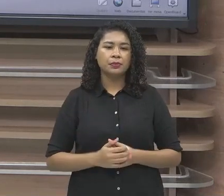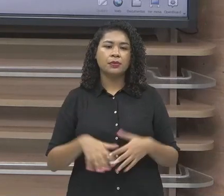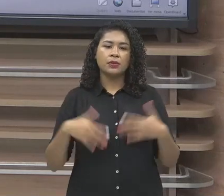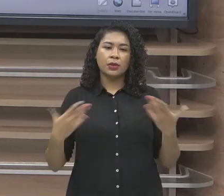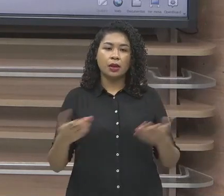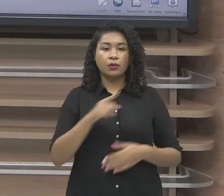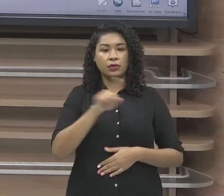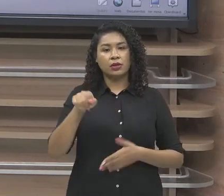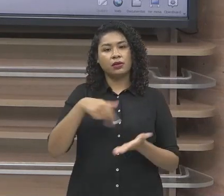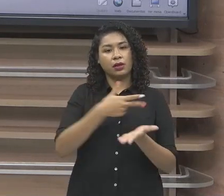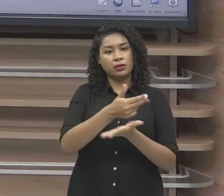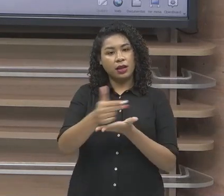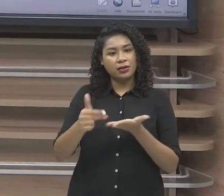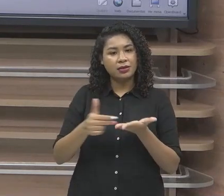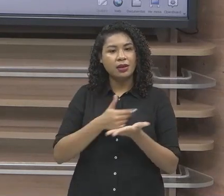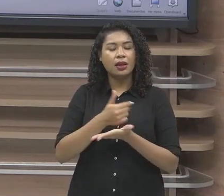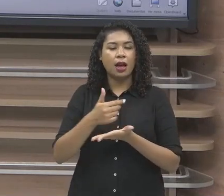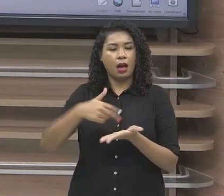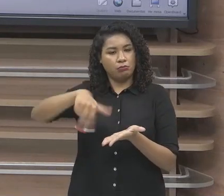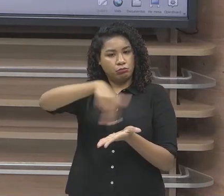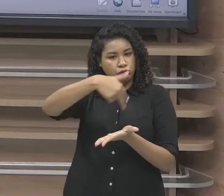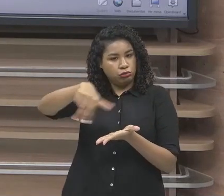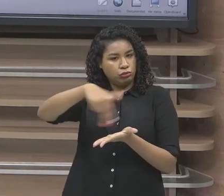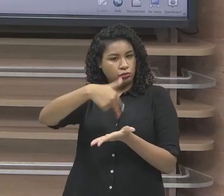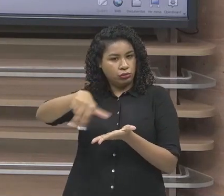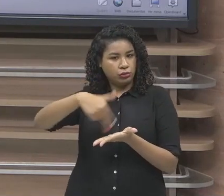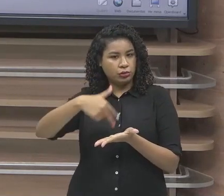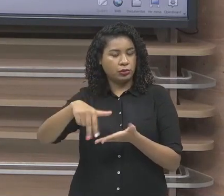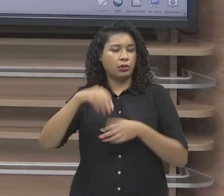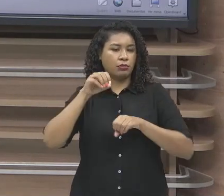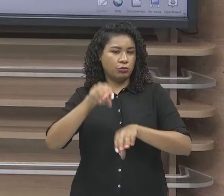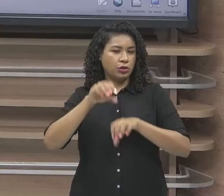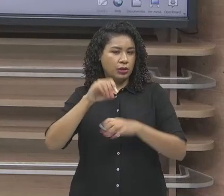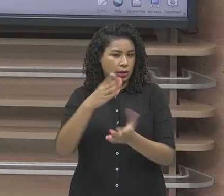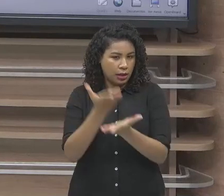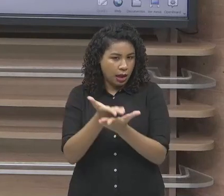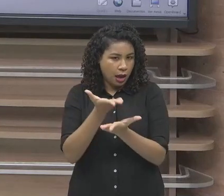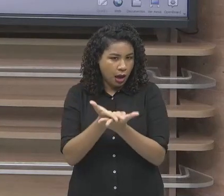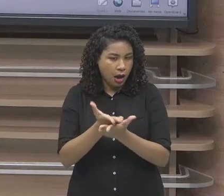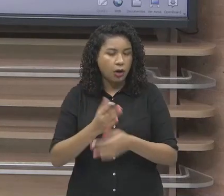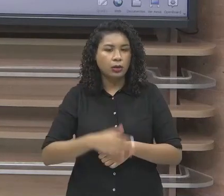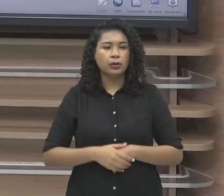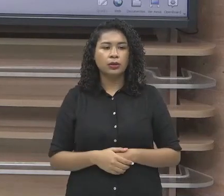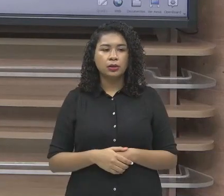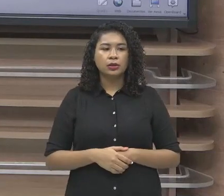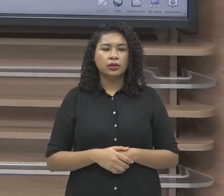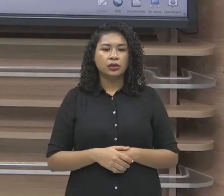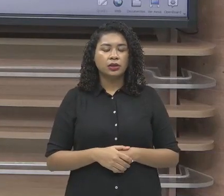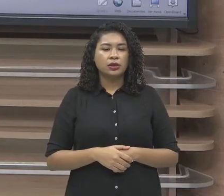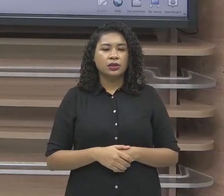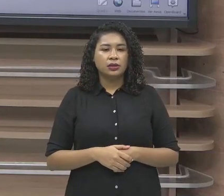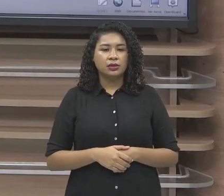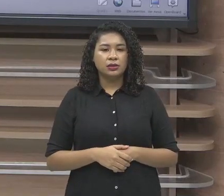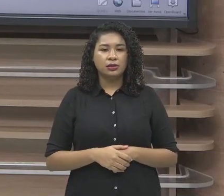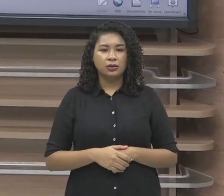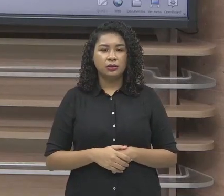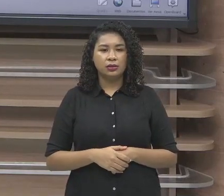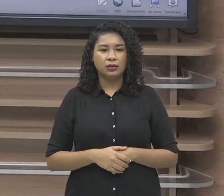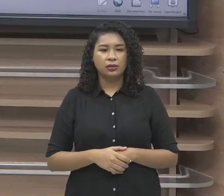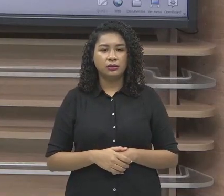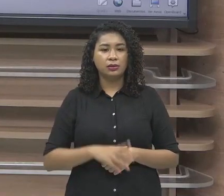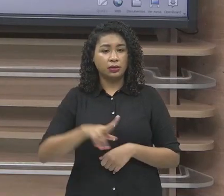vão desenhar uma dança que foi apresentada na aula e vocês vão